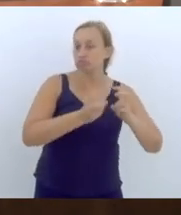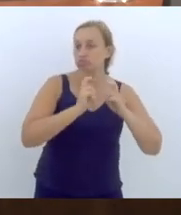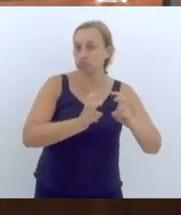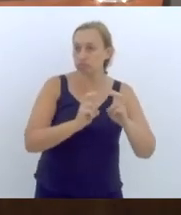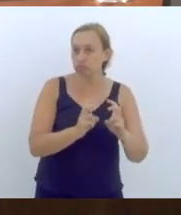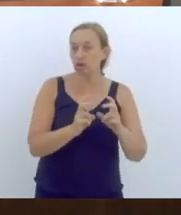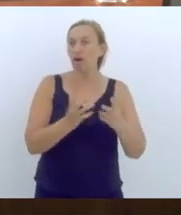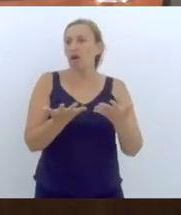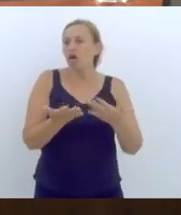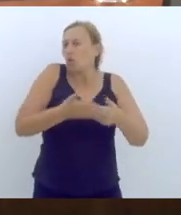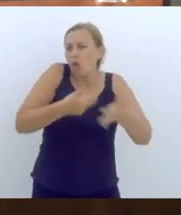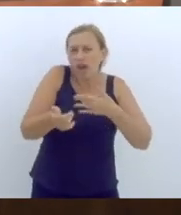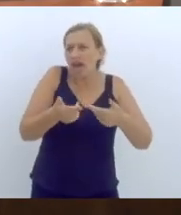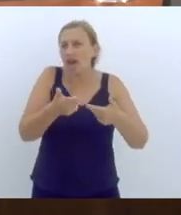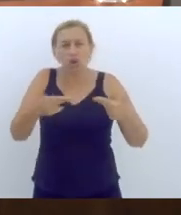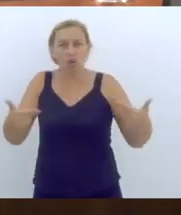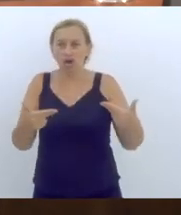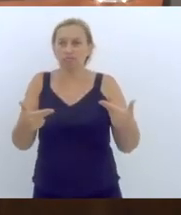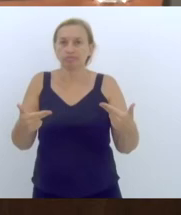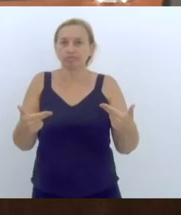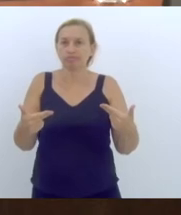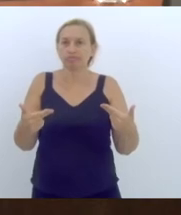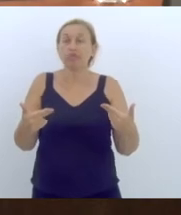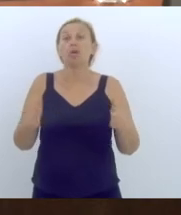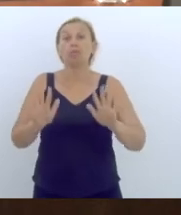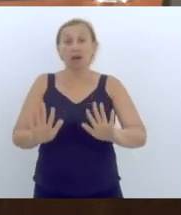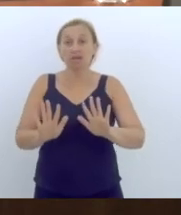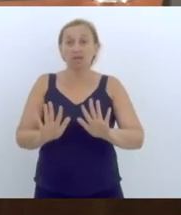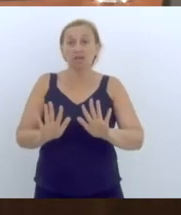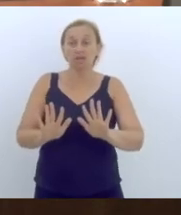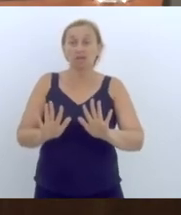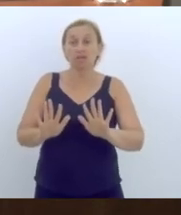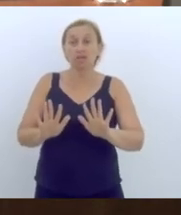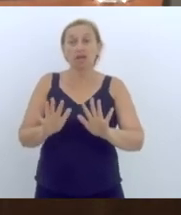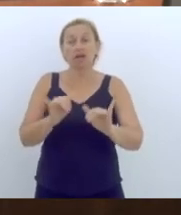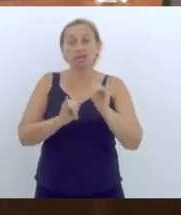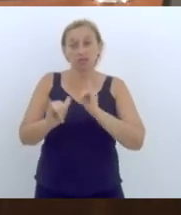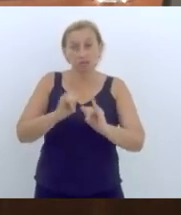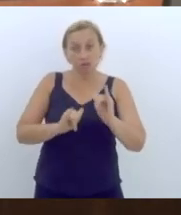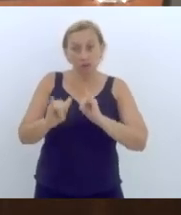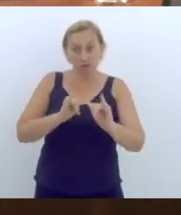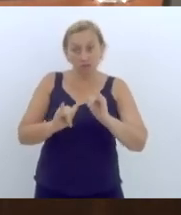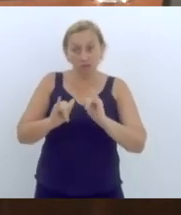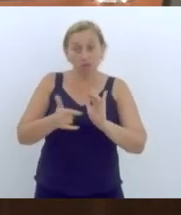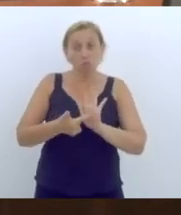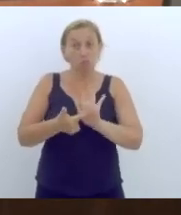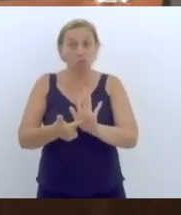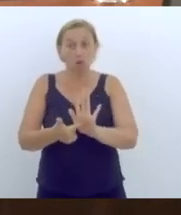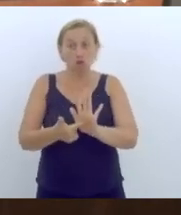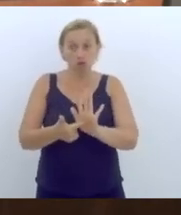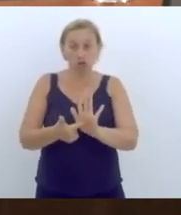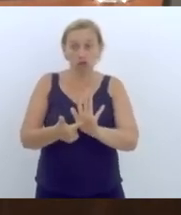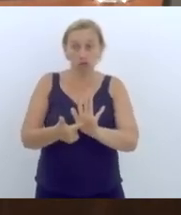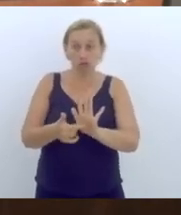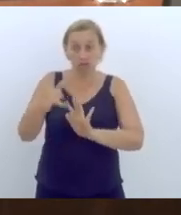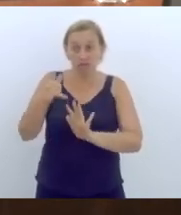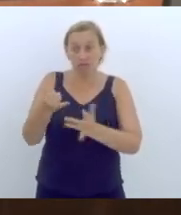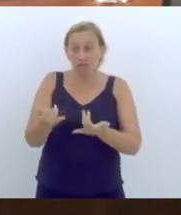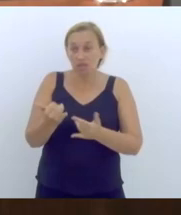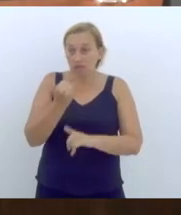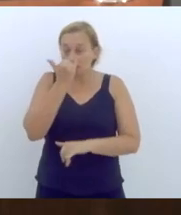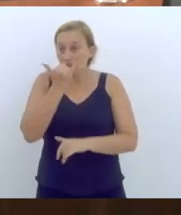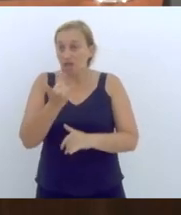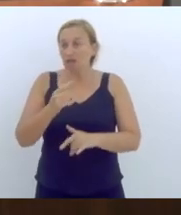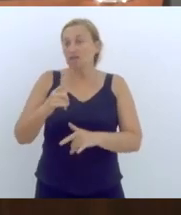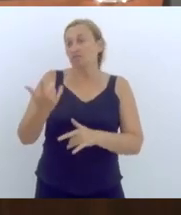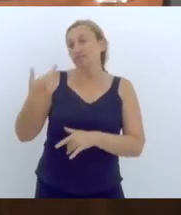ou seja, em qualquer lugar. Porém, os dados e os estudos mostram que a maior parte das vítimas são praticantes de